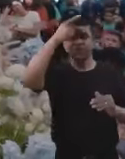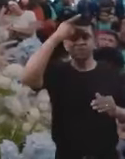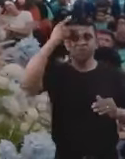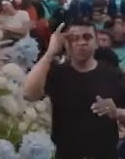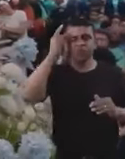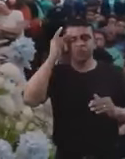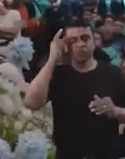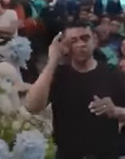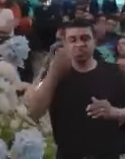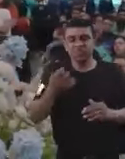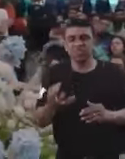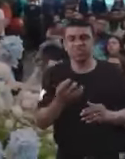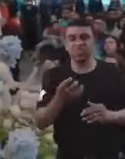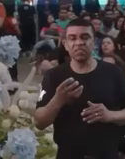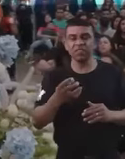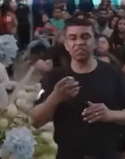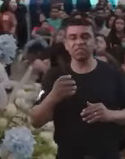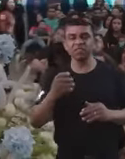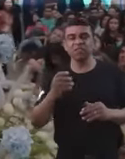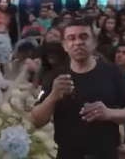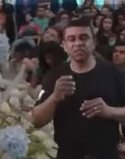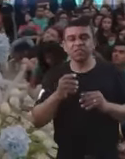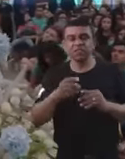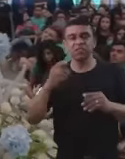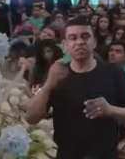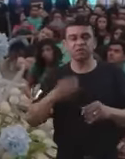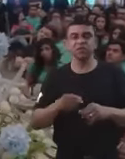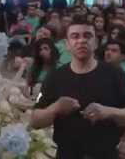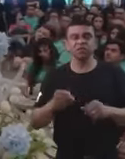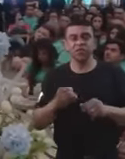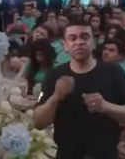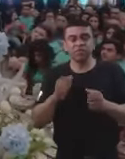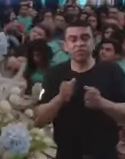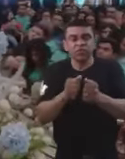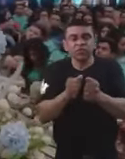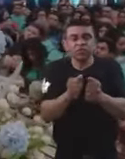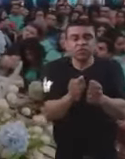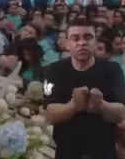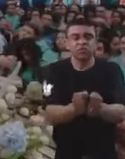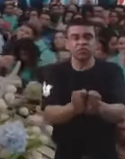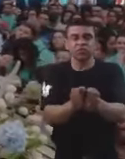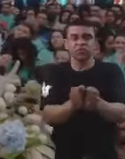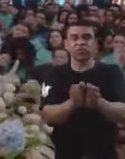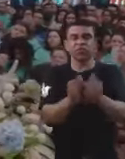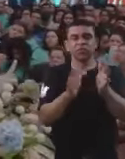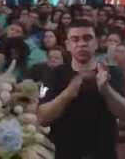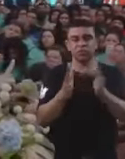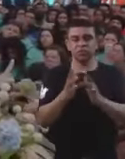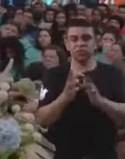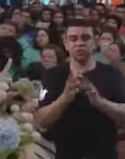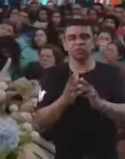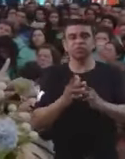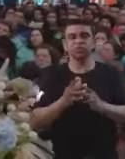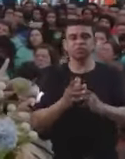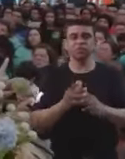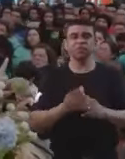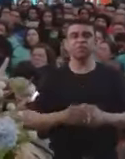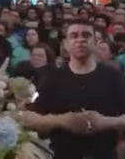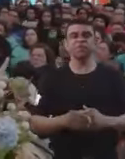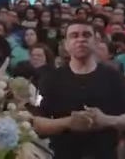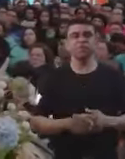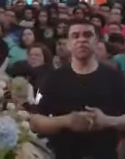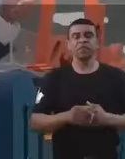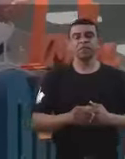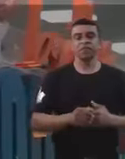até passarem um por cima do outro, para chegarem num local específico onde tivessem